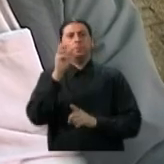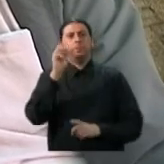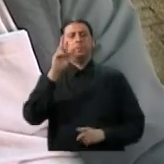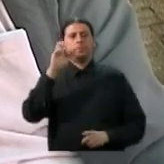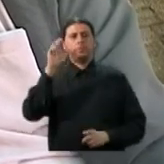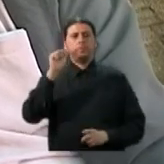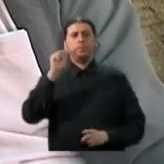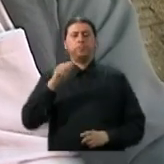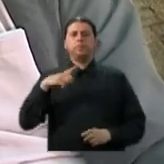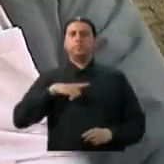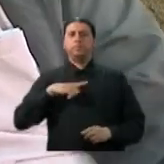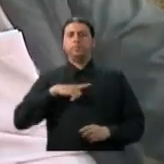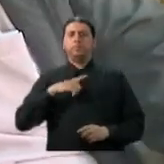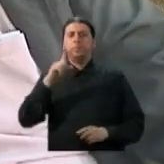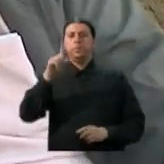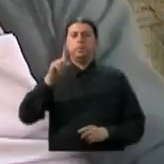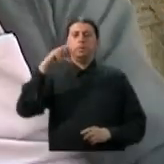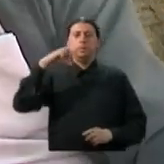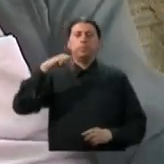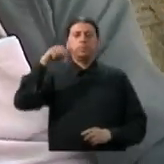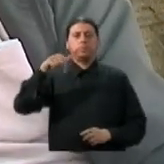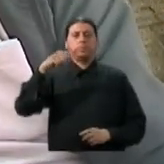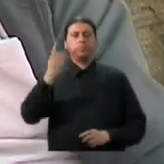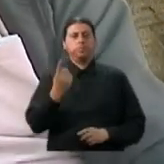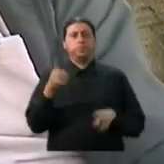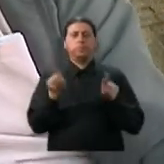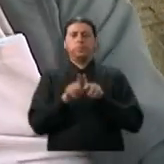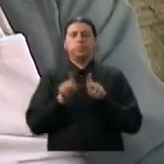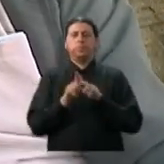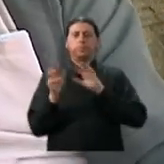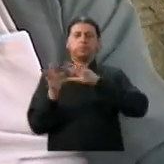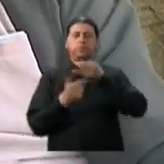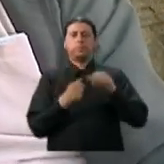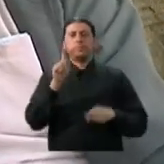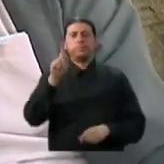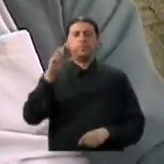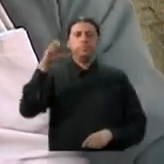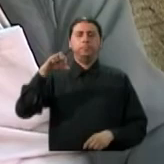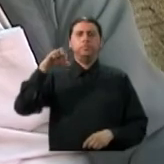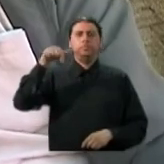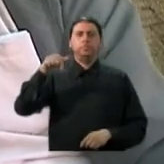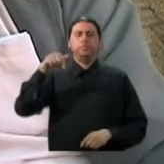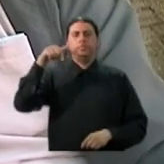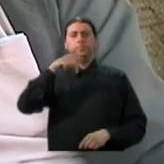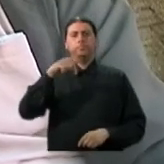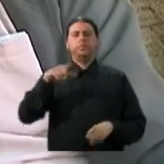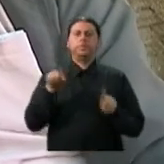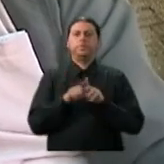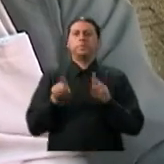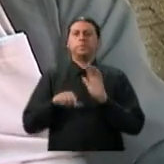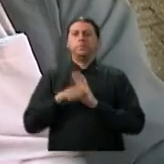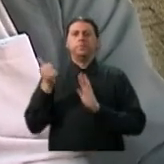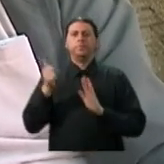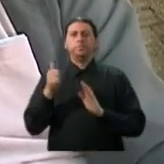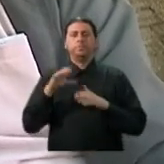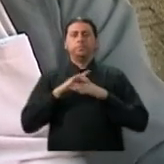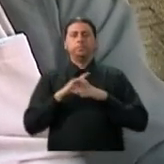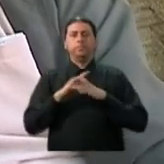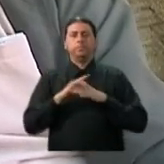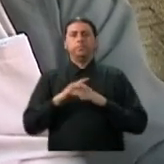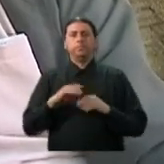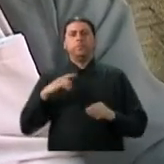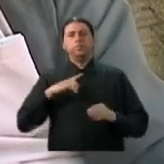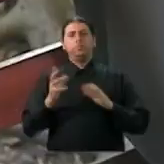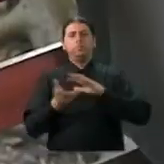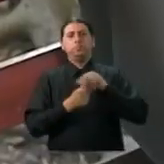último caso de varíola no Brasil. E no mundo, em 1977. Quer dizer, a varíola é a primeira doença a ser eliminada totalmente do mundo.